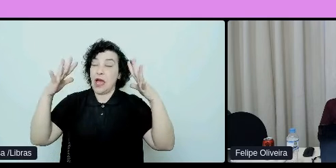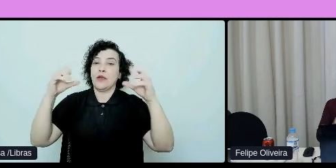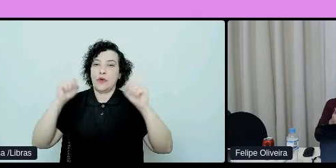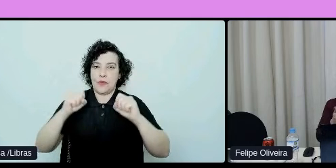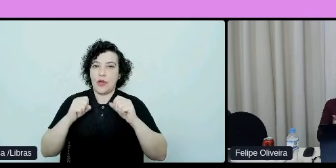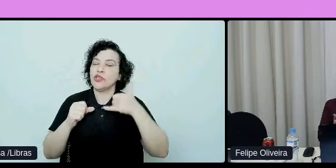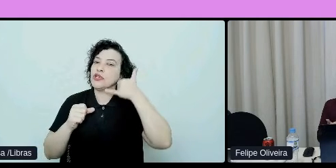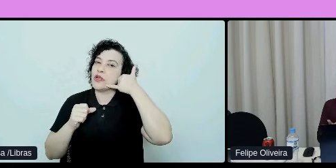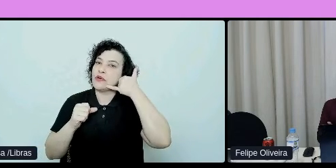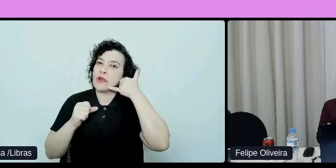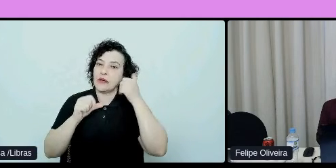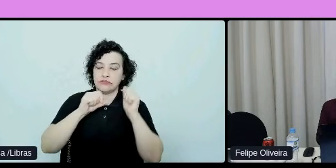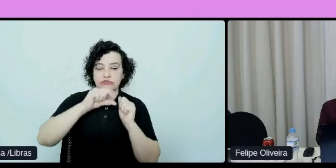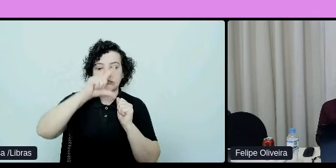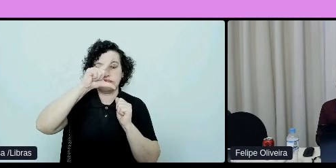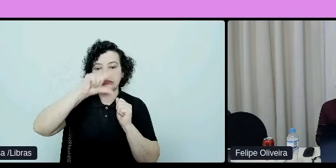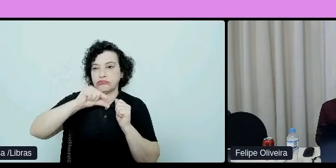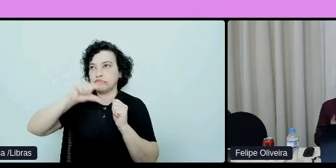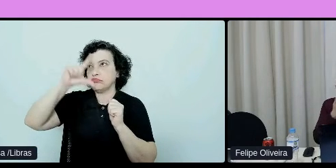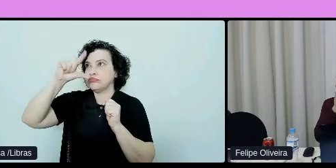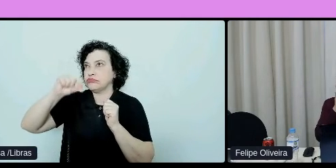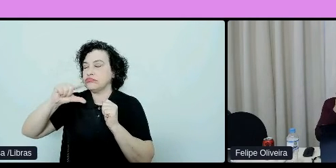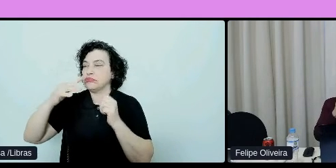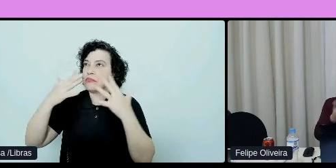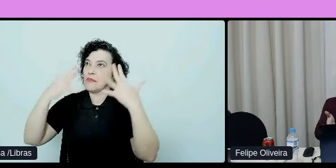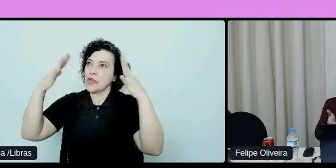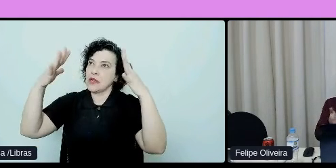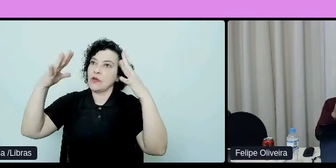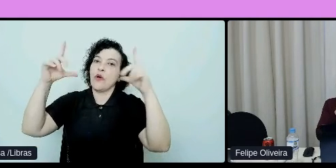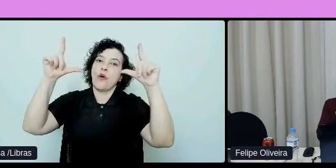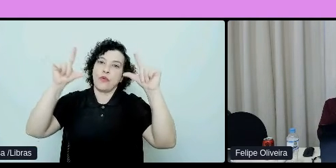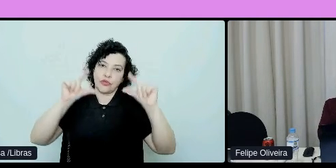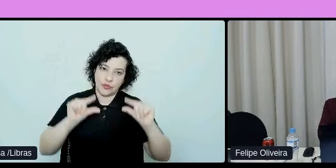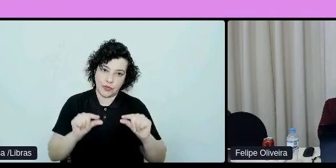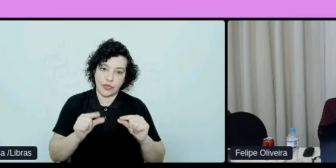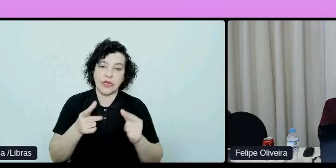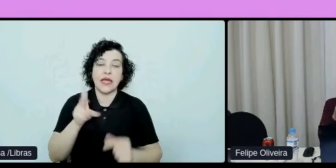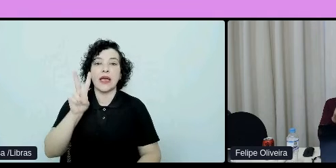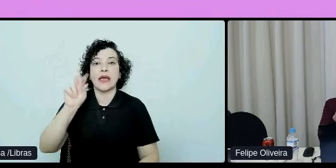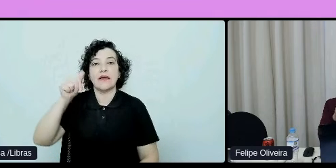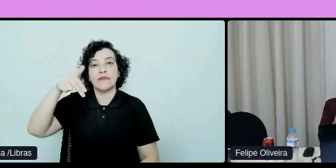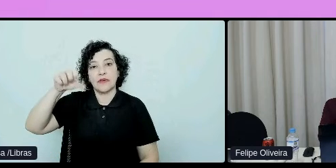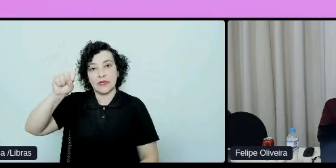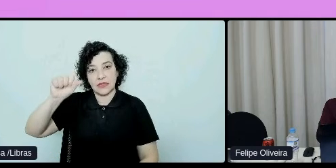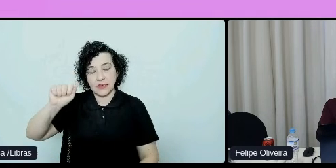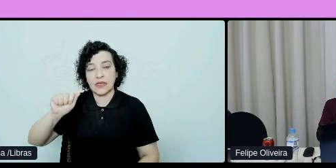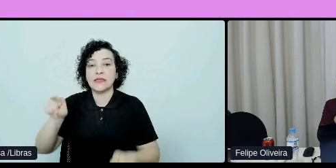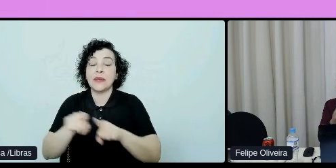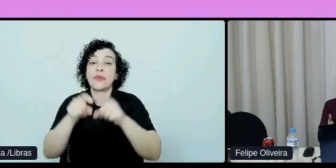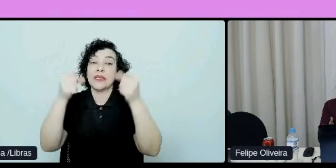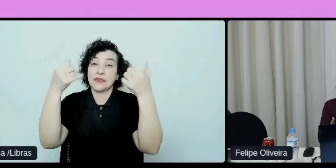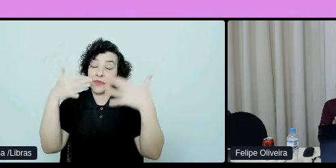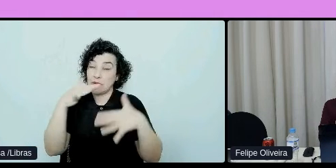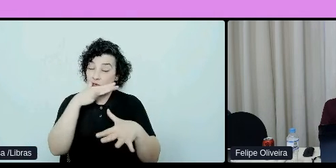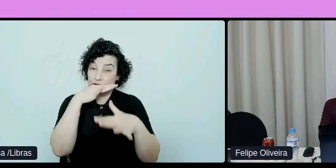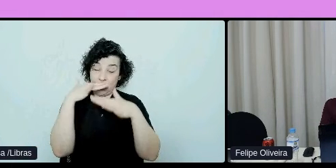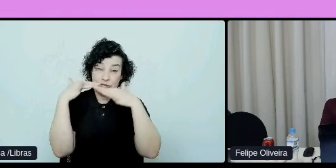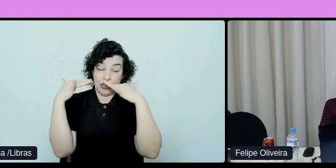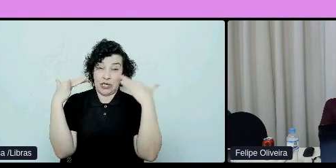lâmpada e fica tudo bem. Tá? E aí, a Vanessa explicou também a parte de cheiros, né? Então, qualquer cheiro muito